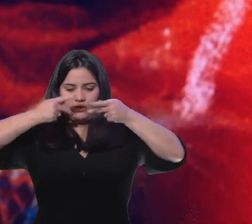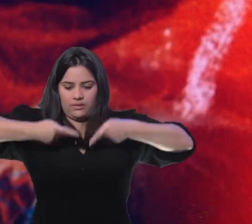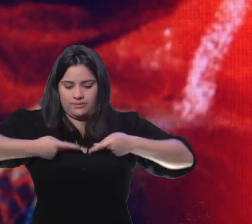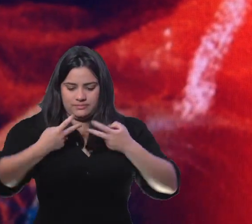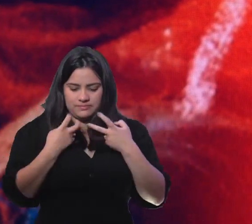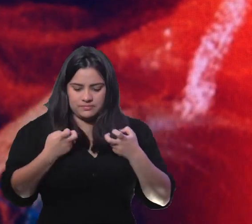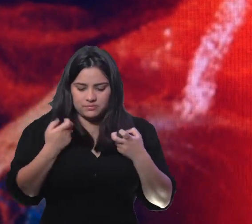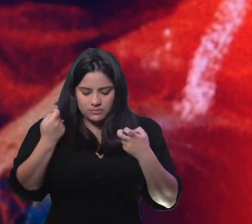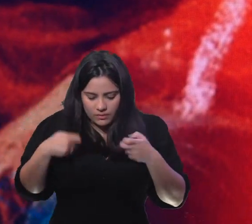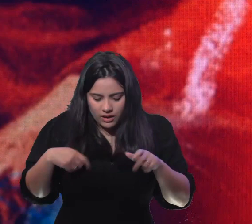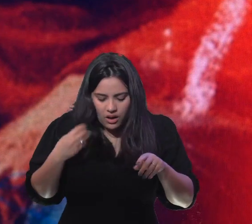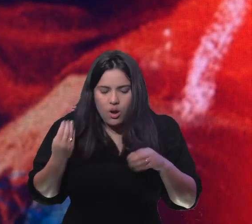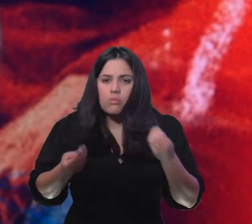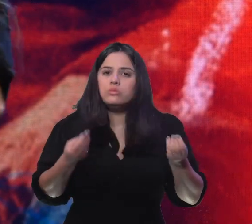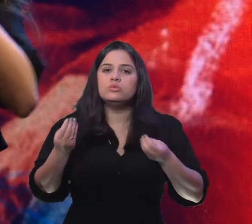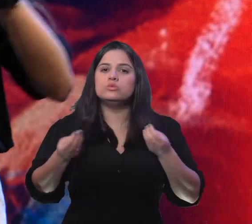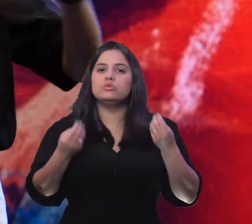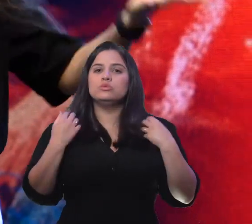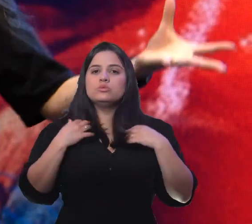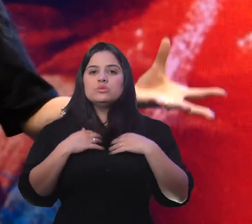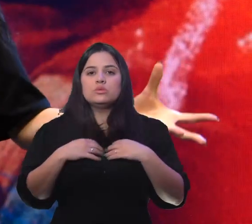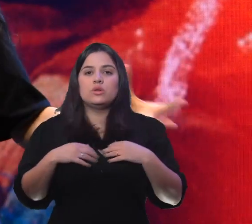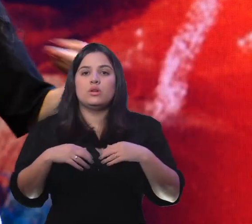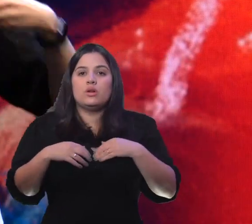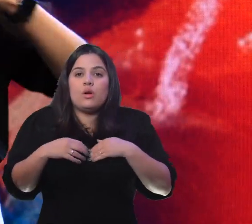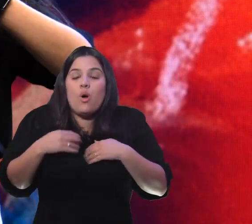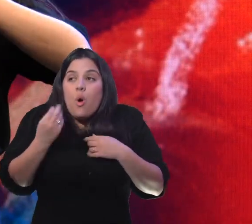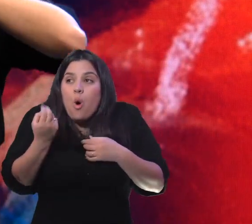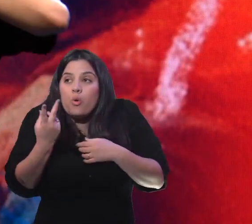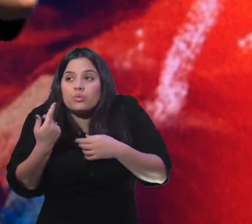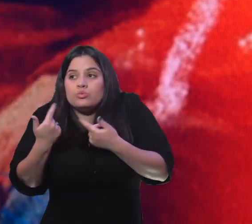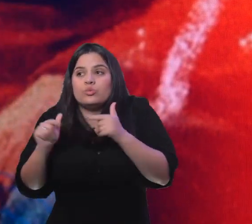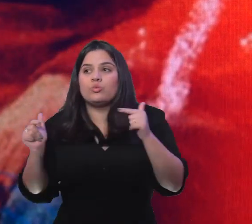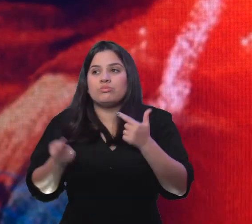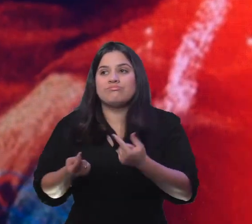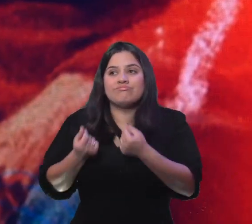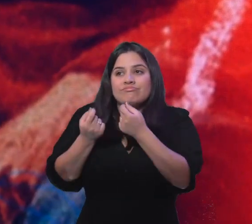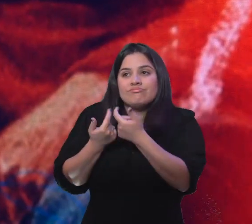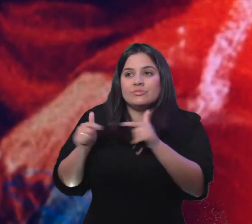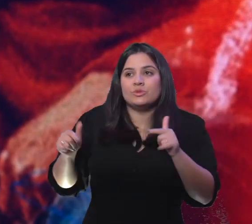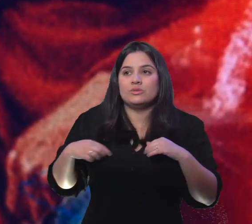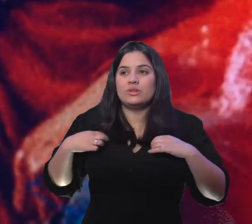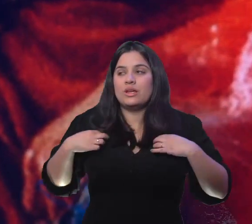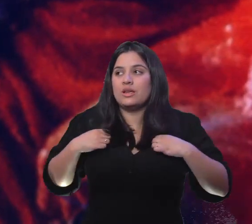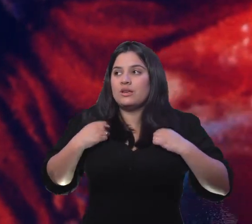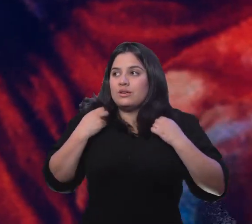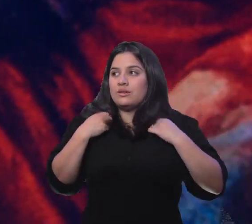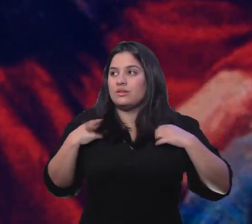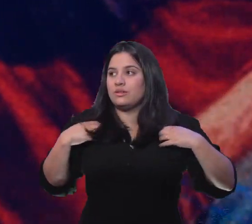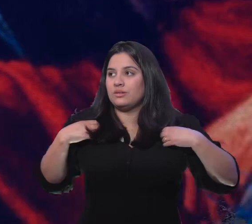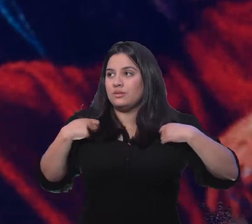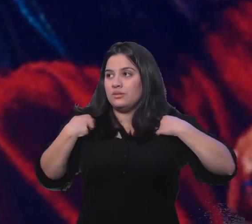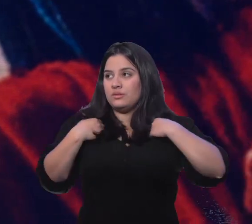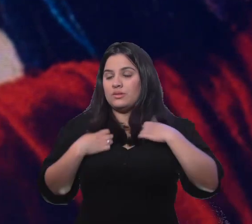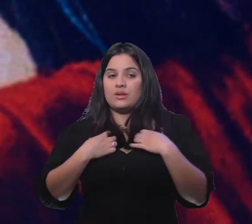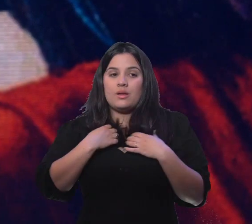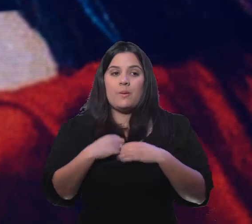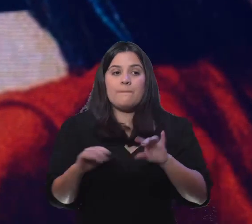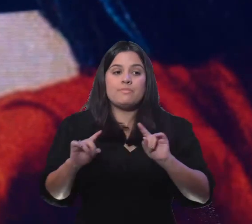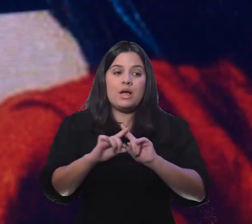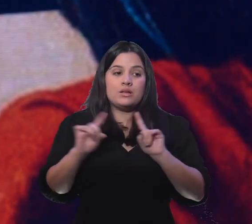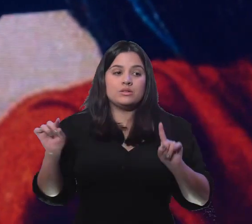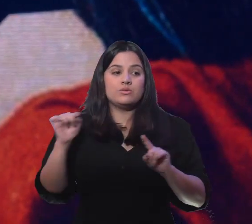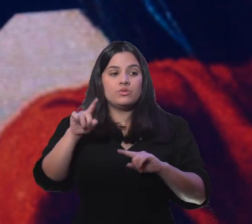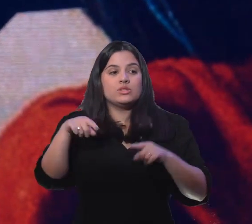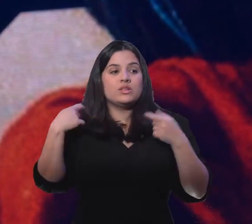aquilo que Deus te mandou fazer. Ou talvez você não tenha recursos, ou talvez você nem consiga imaginar como isso pode acontecer. Só que você